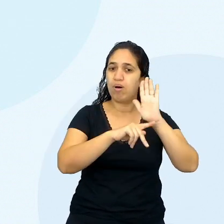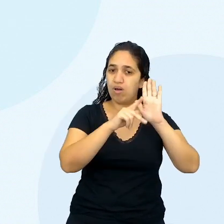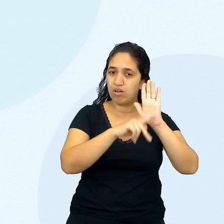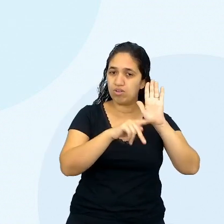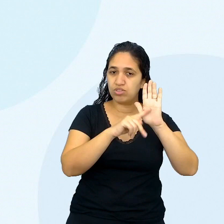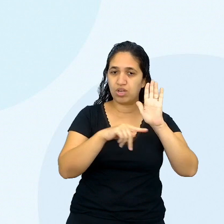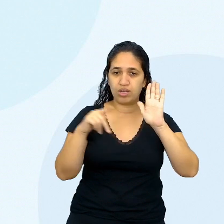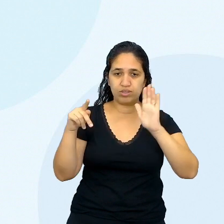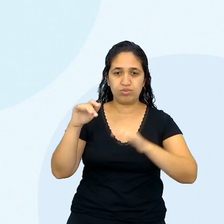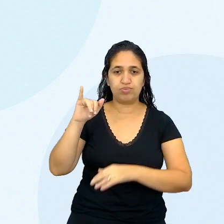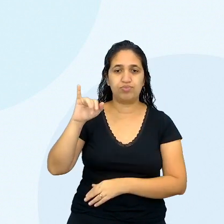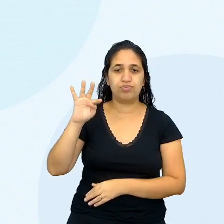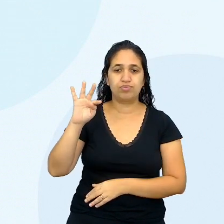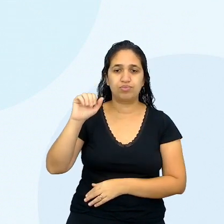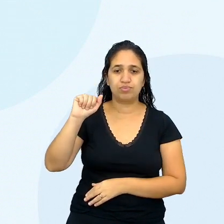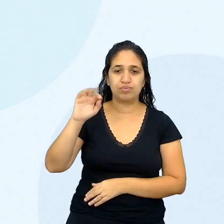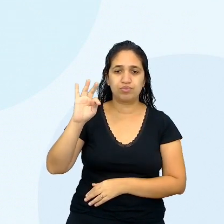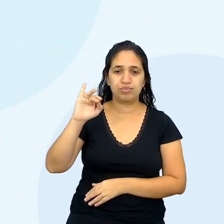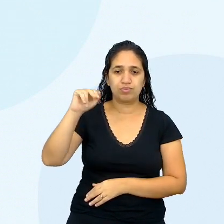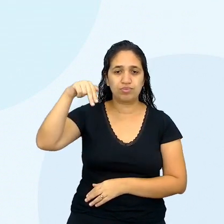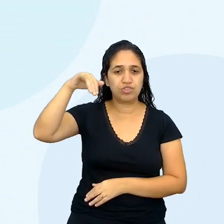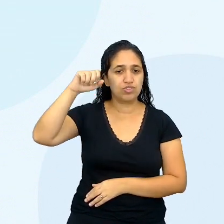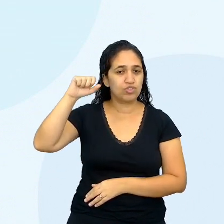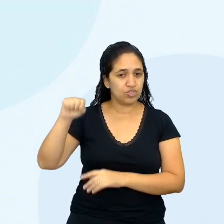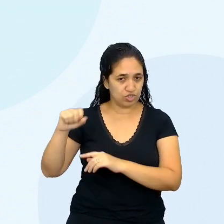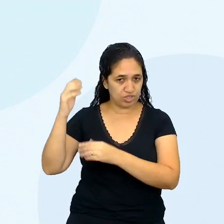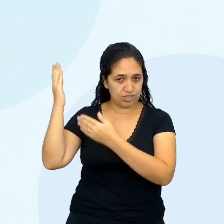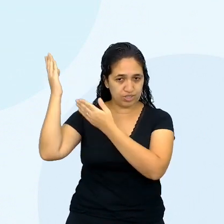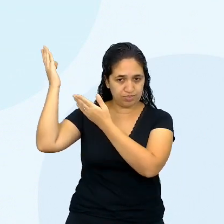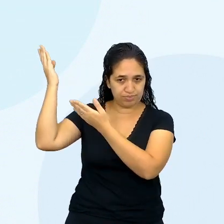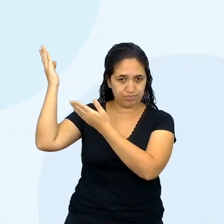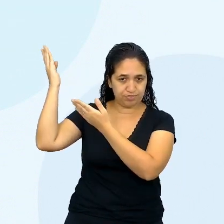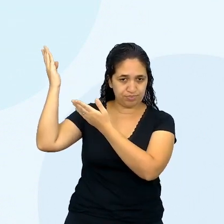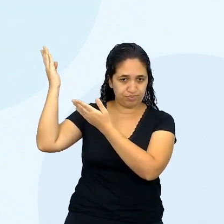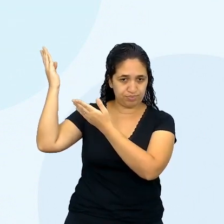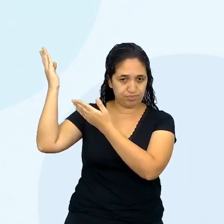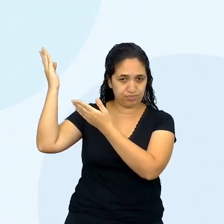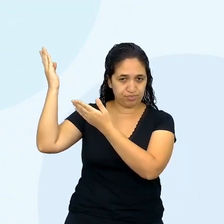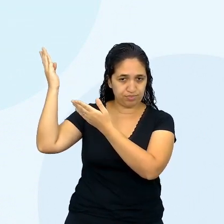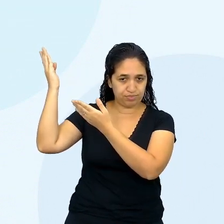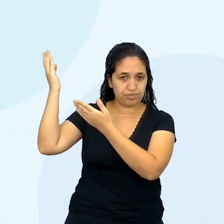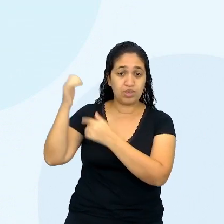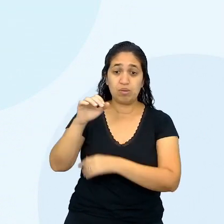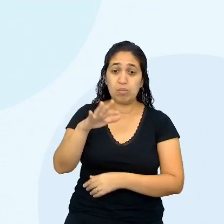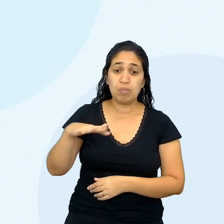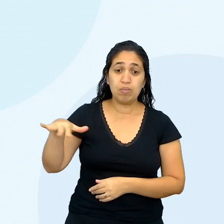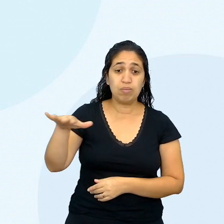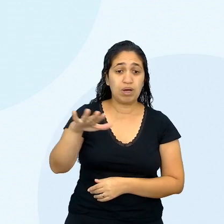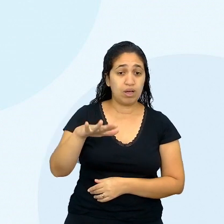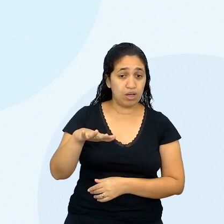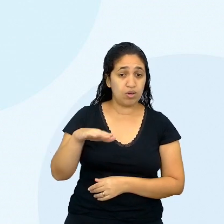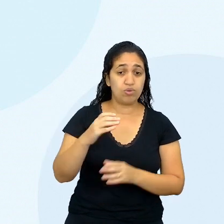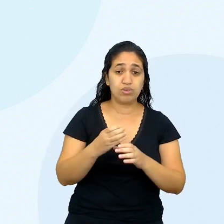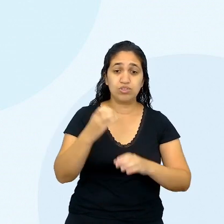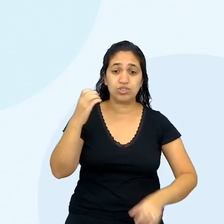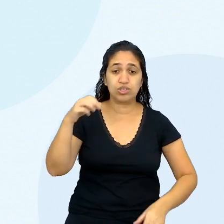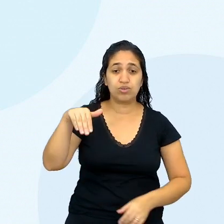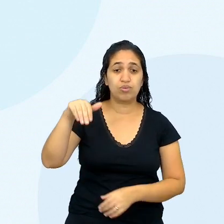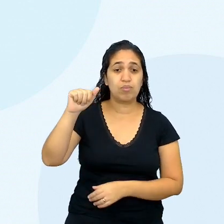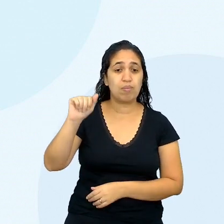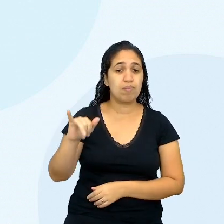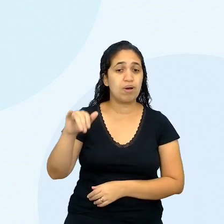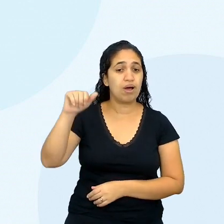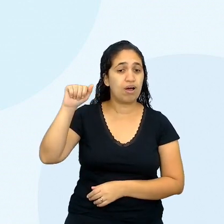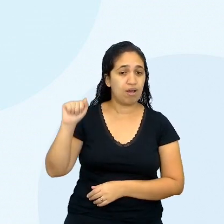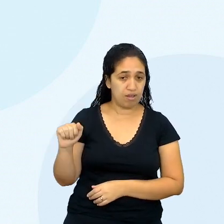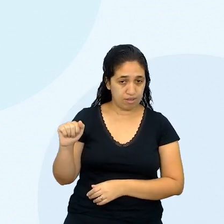Ecojeto, Portal Itatins, da Escola Estadual Portal da Jureia, a ITI Bairro Engenheiro Maia, de Taberá, da Diretoria